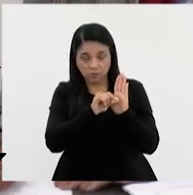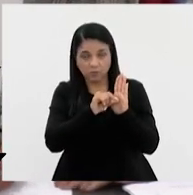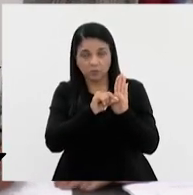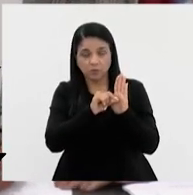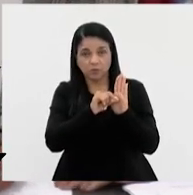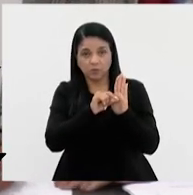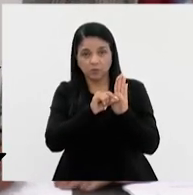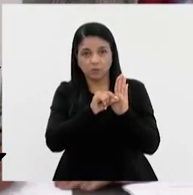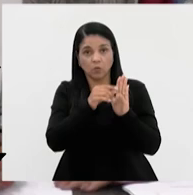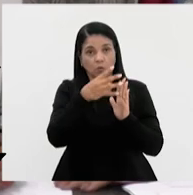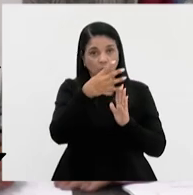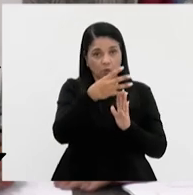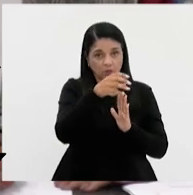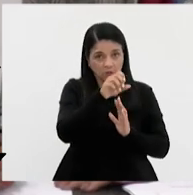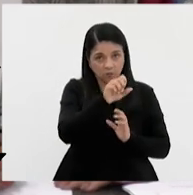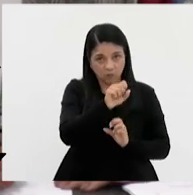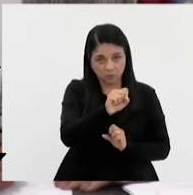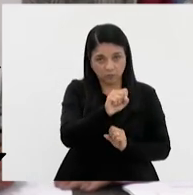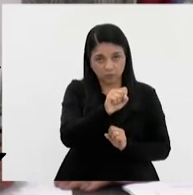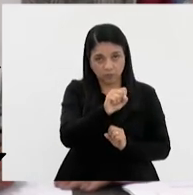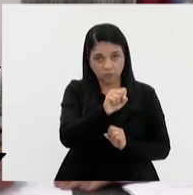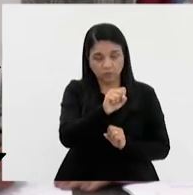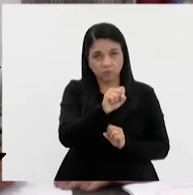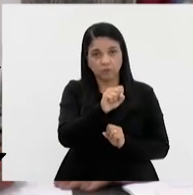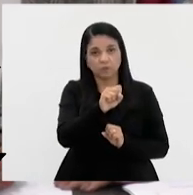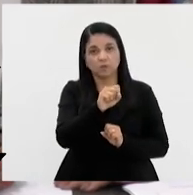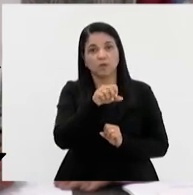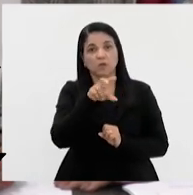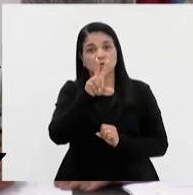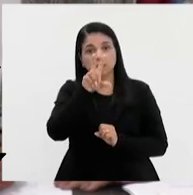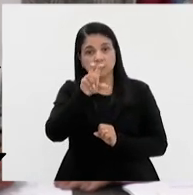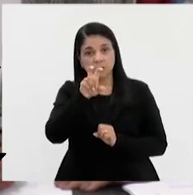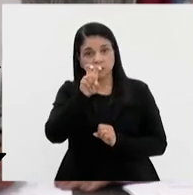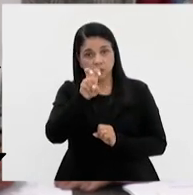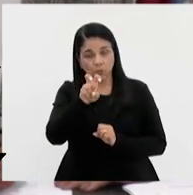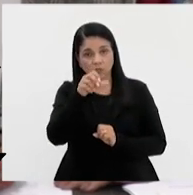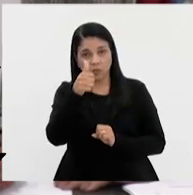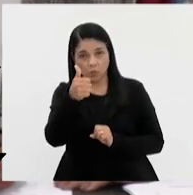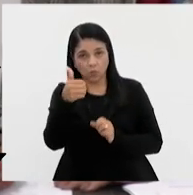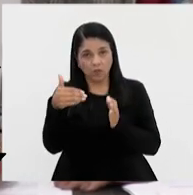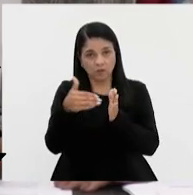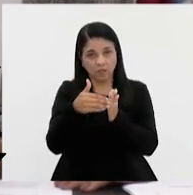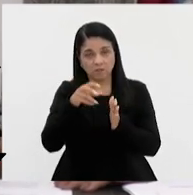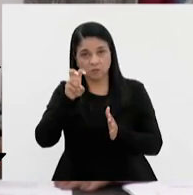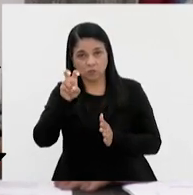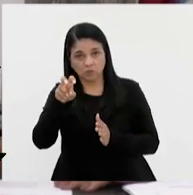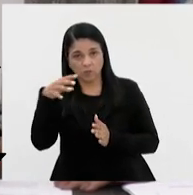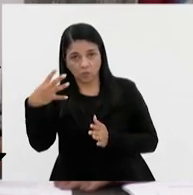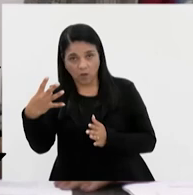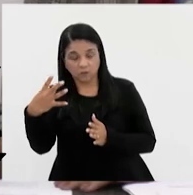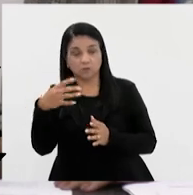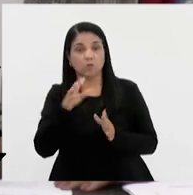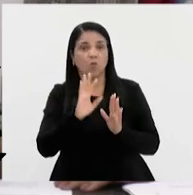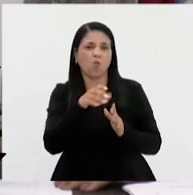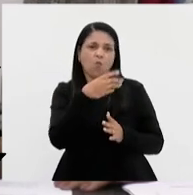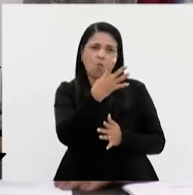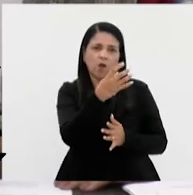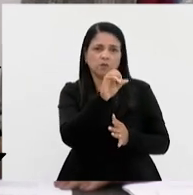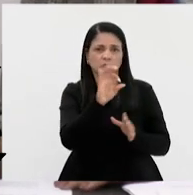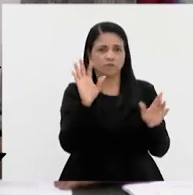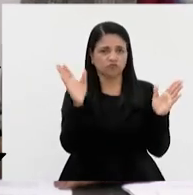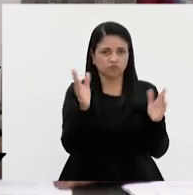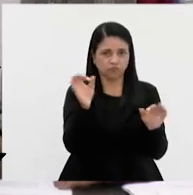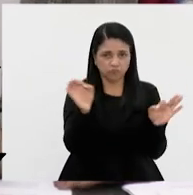de 48, depois 51 a 54, porque o 49 acabamos de fazer a leitura,